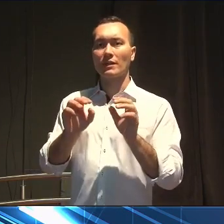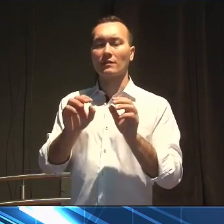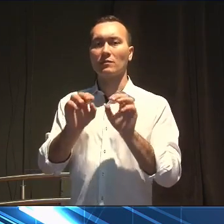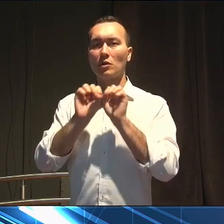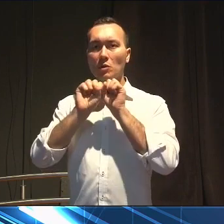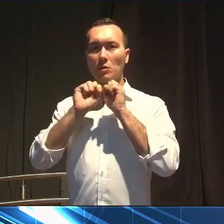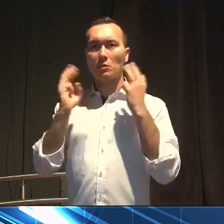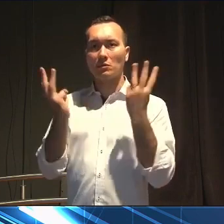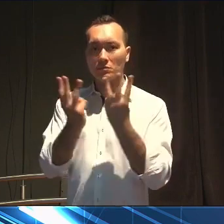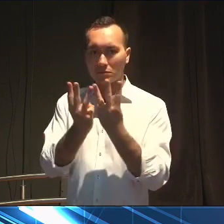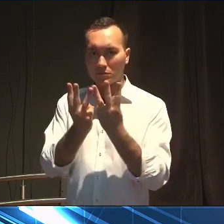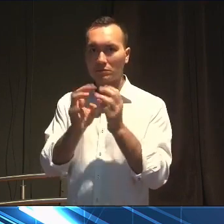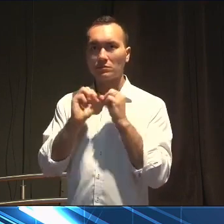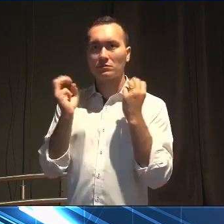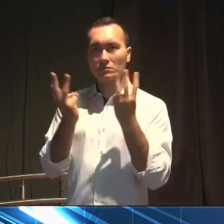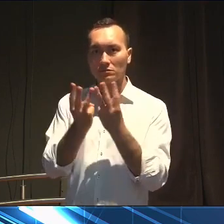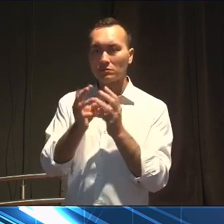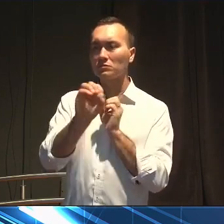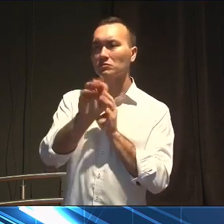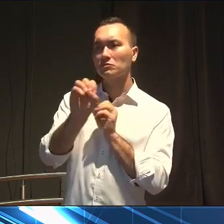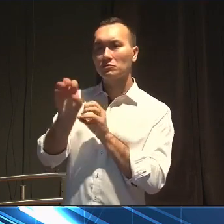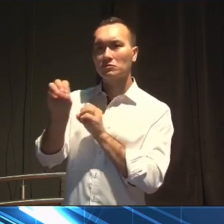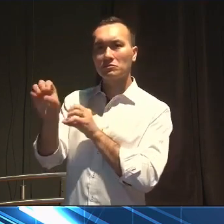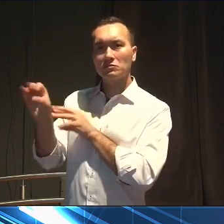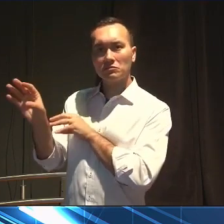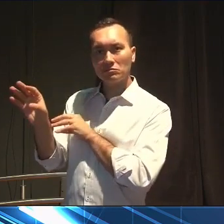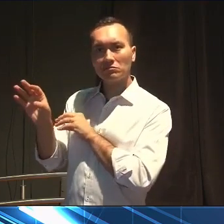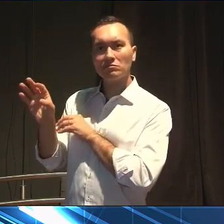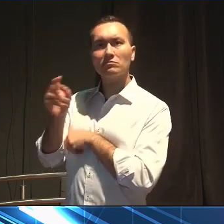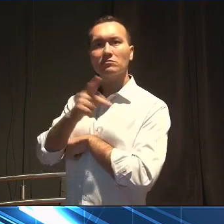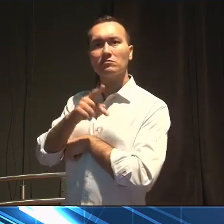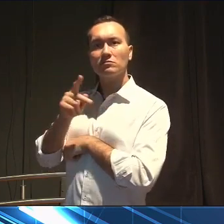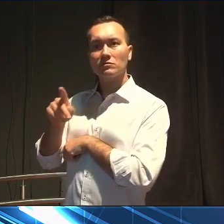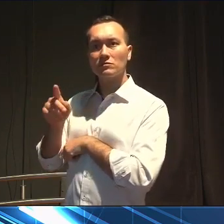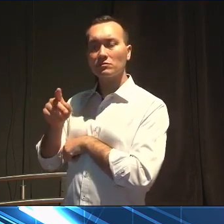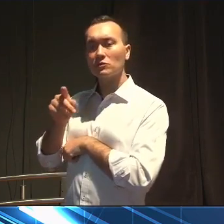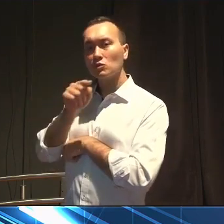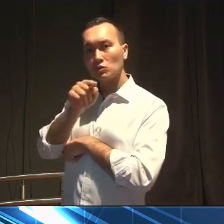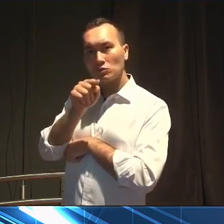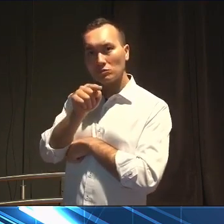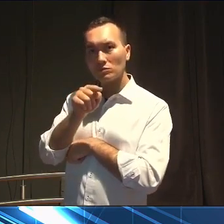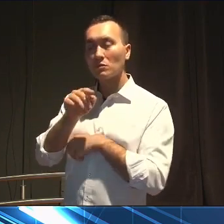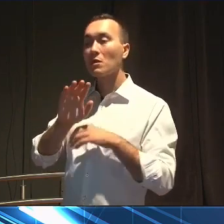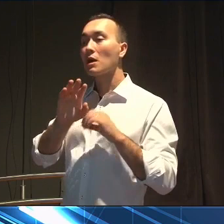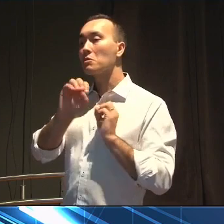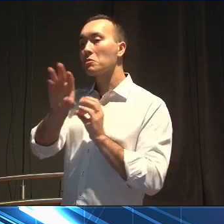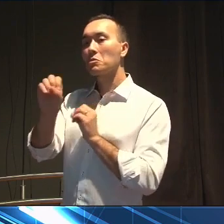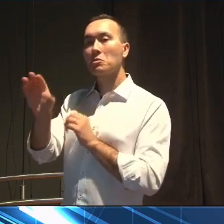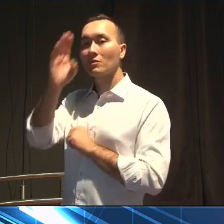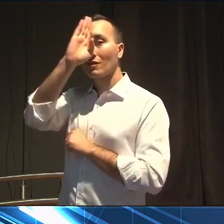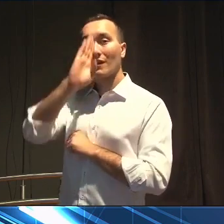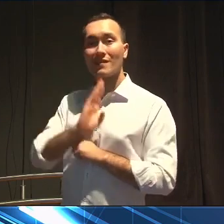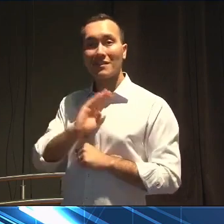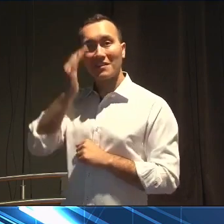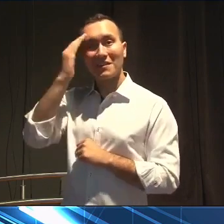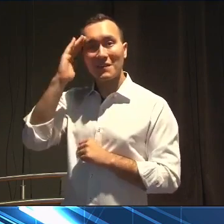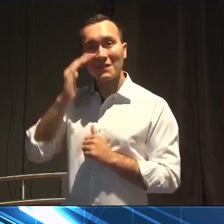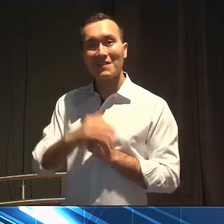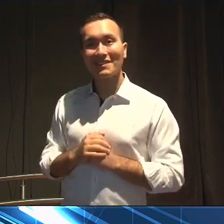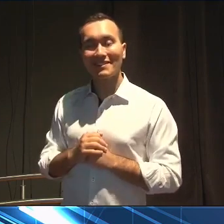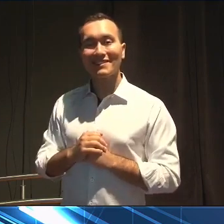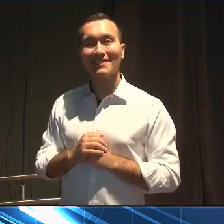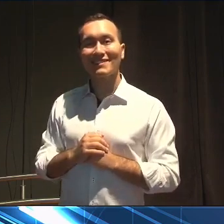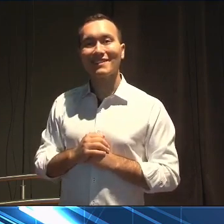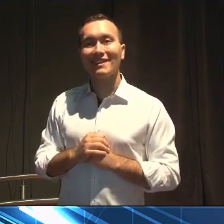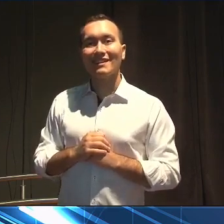alunos e para o ambiente acadêmico sem custo nenhum. Isso significa que a gente aloca na NVIDIA um